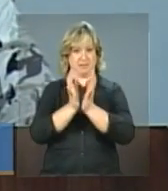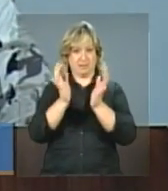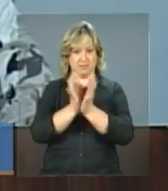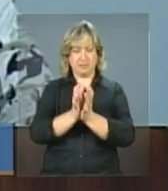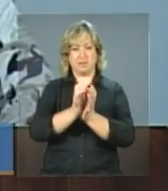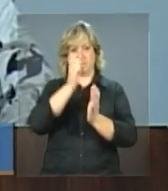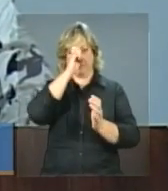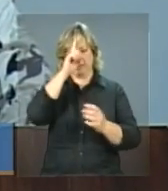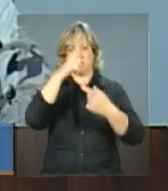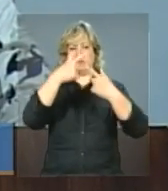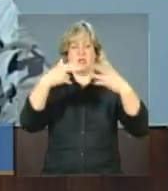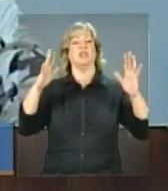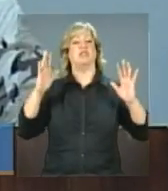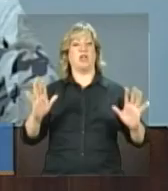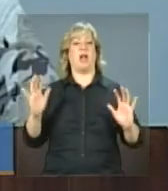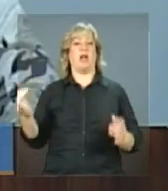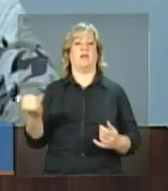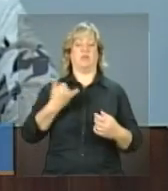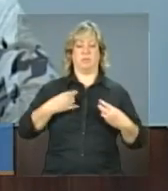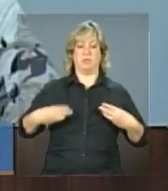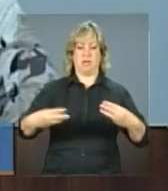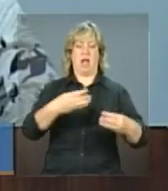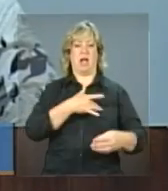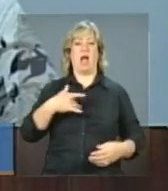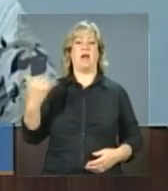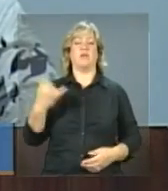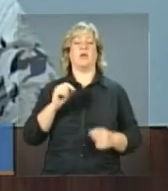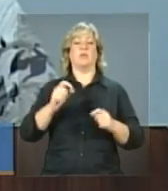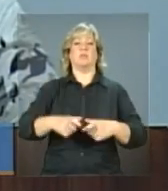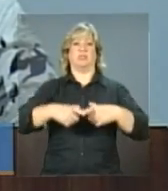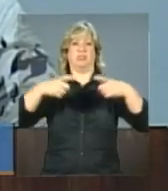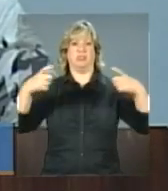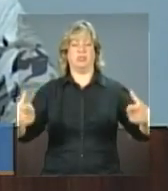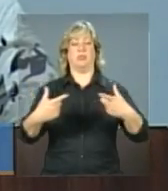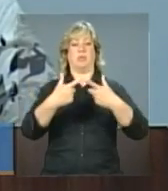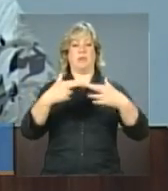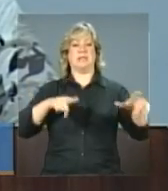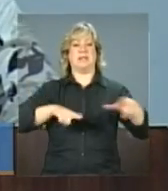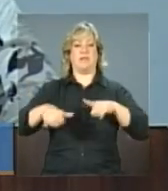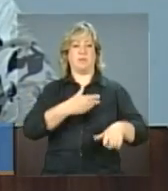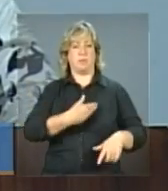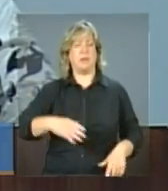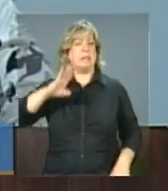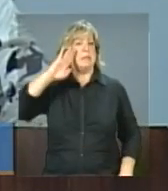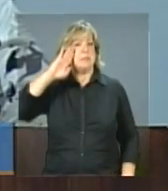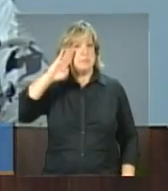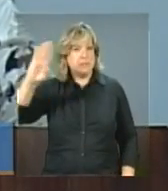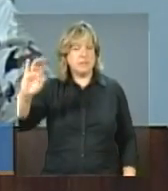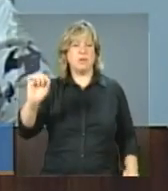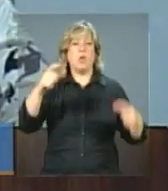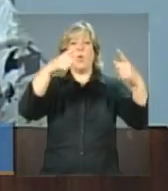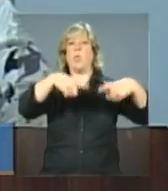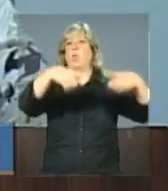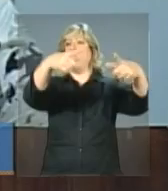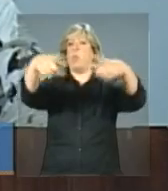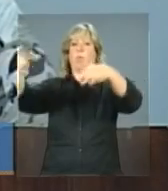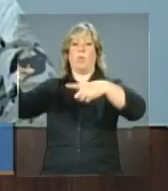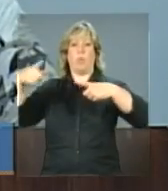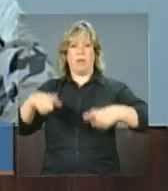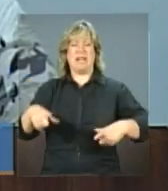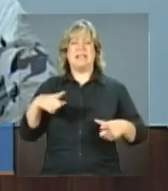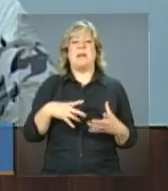um conjunto de modificações na ampliação da rede de serviços públicos, priorizando territórios que são territórios que